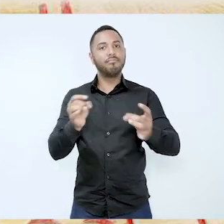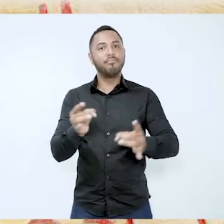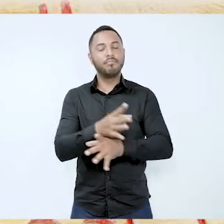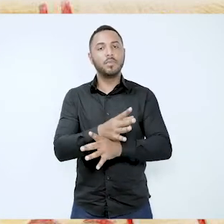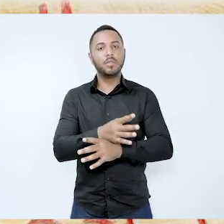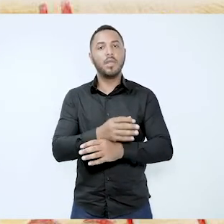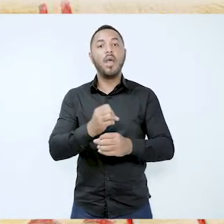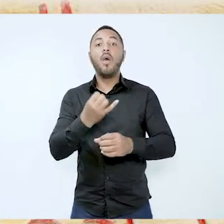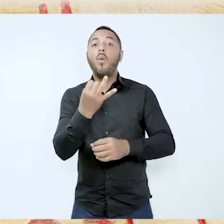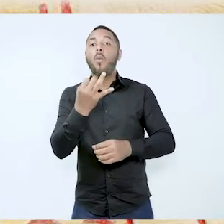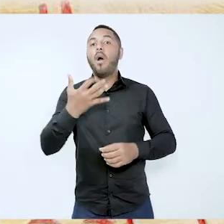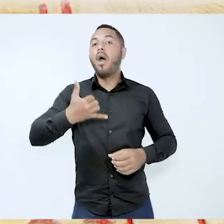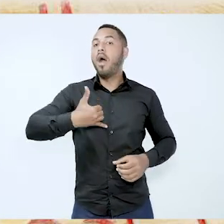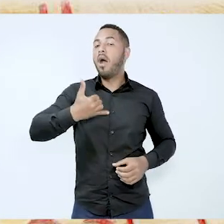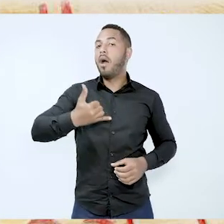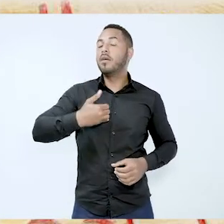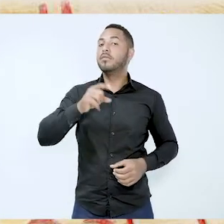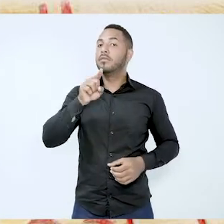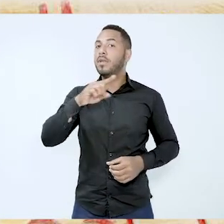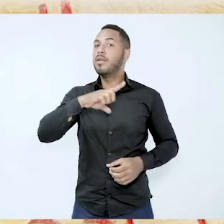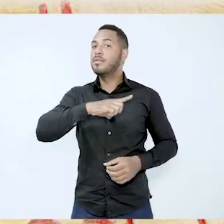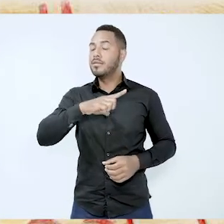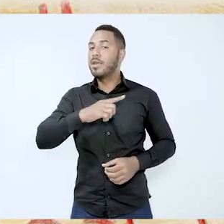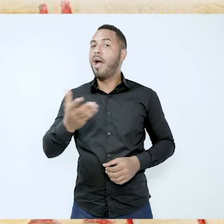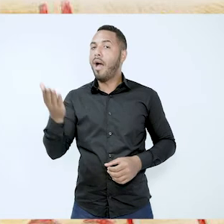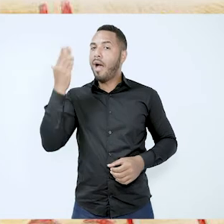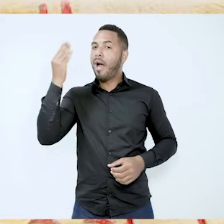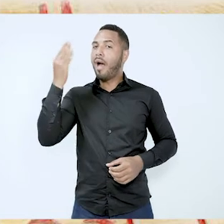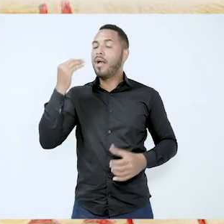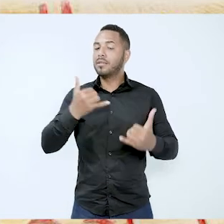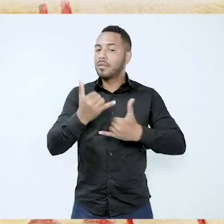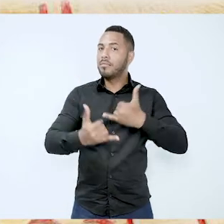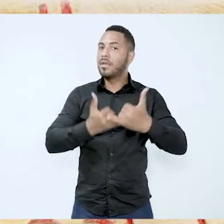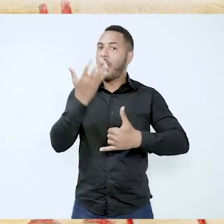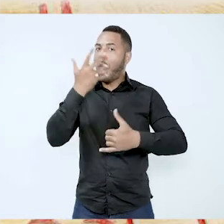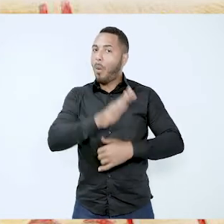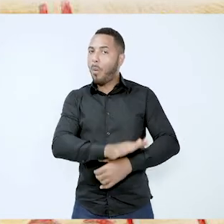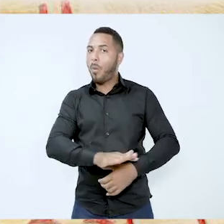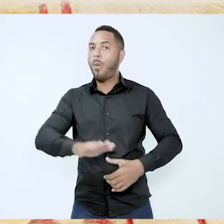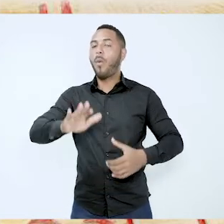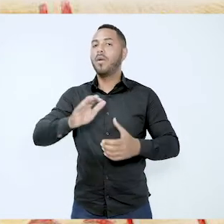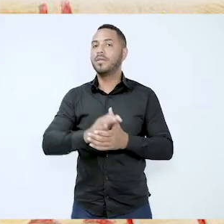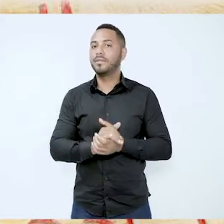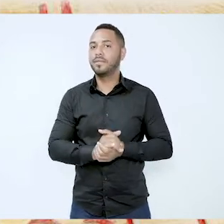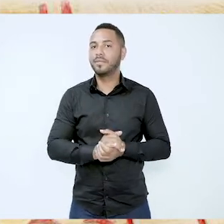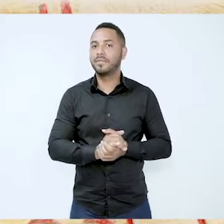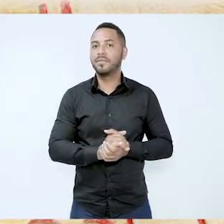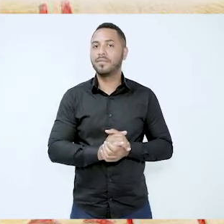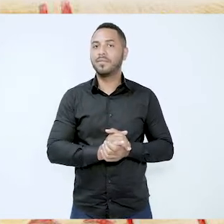encerrava? Quantos anos você tinha na época dessa memória que você está recordando?